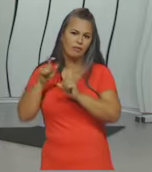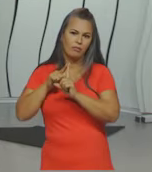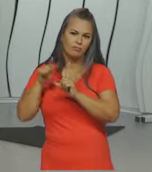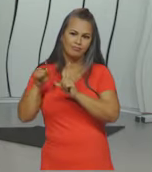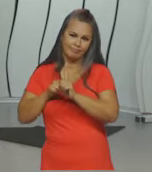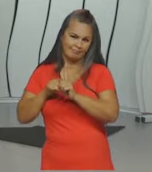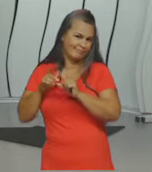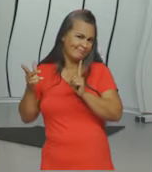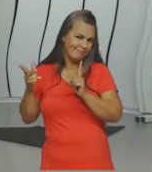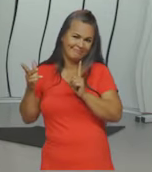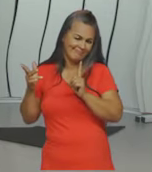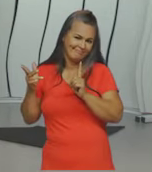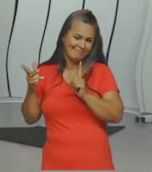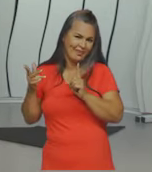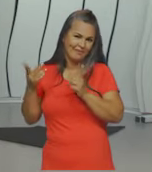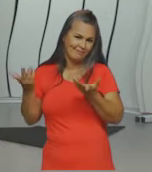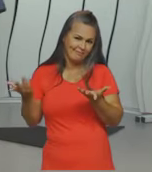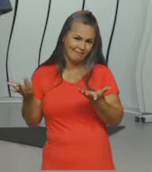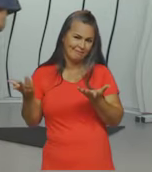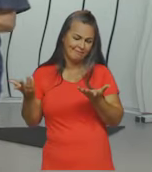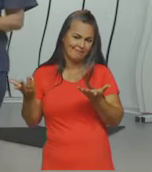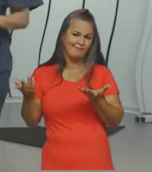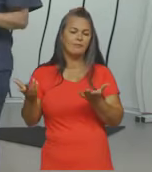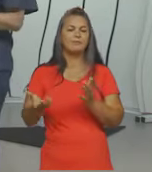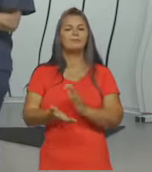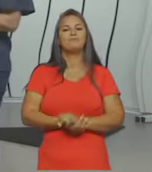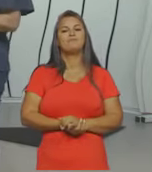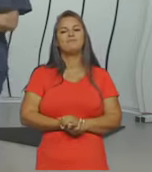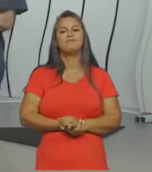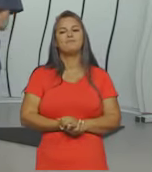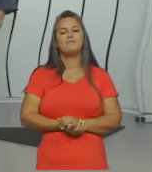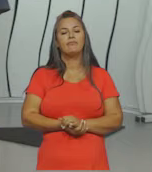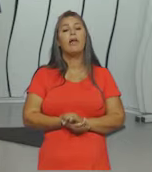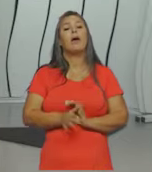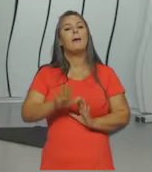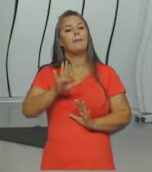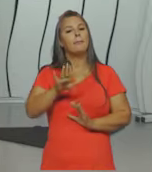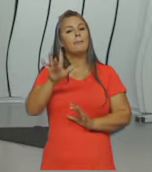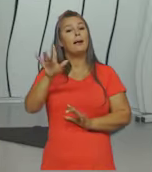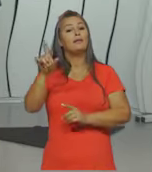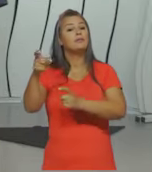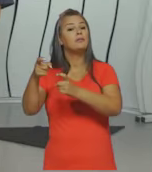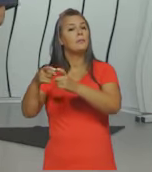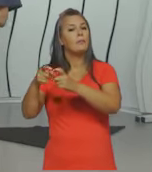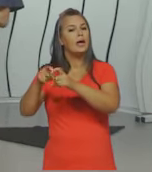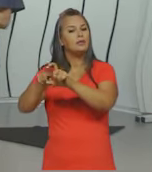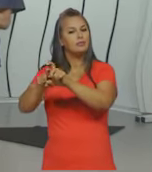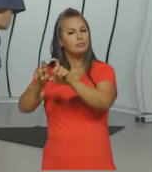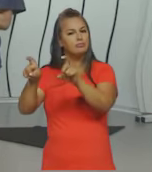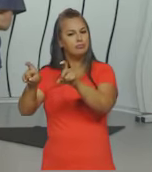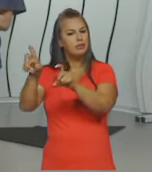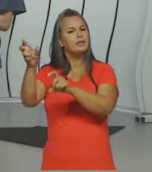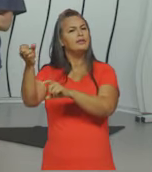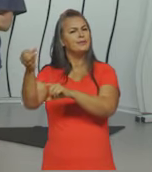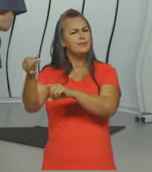existem aí algumas exceções e um médico vai orientar direito, tá?